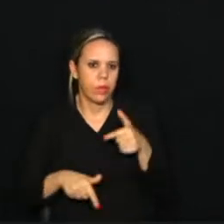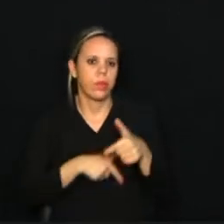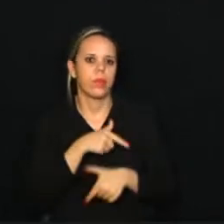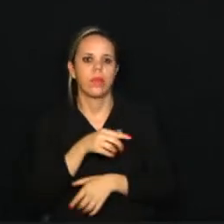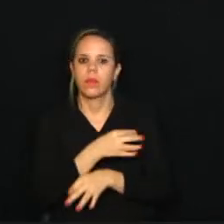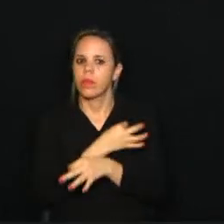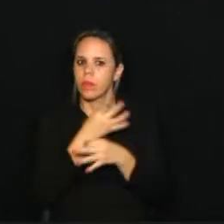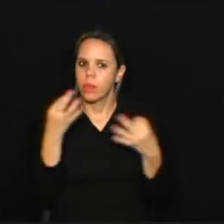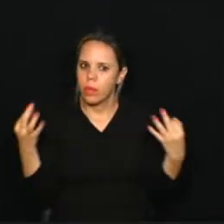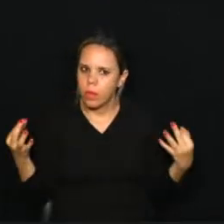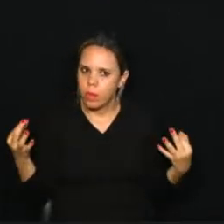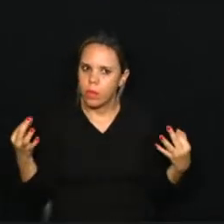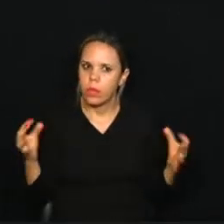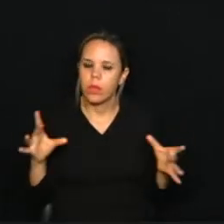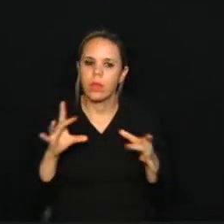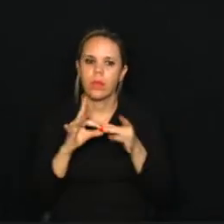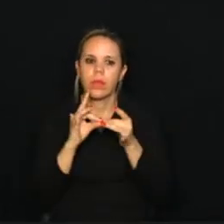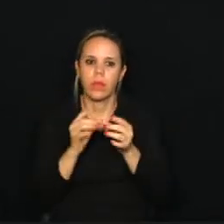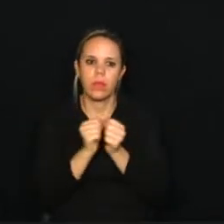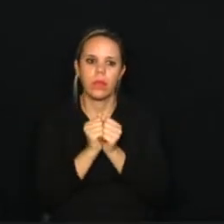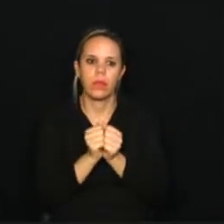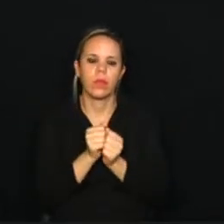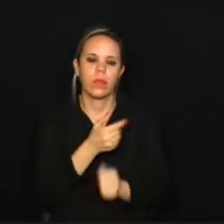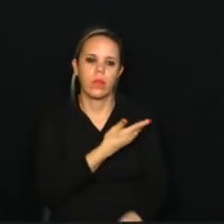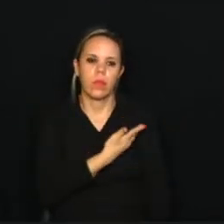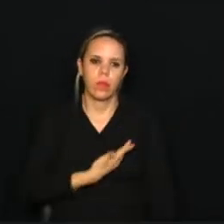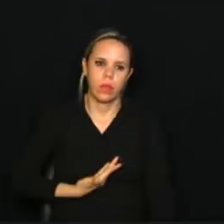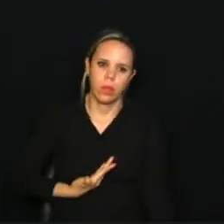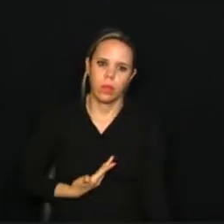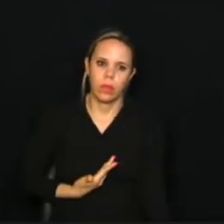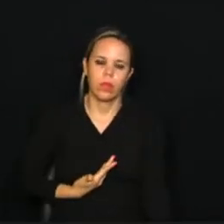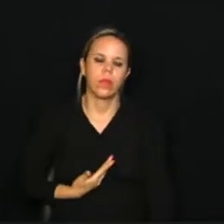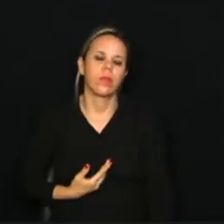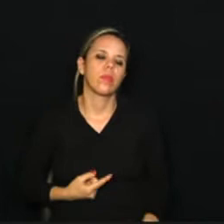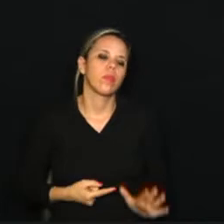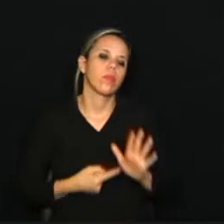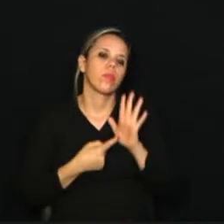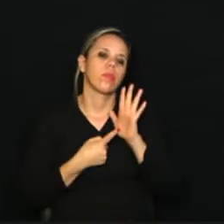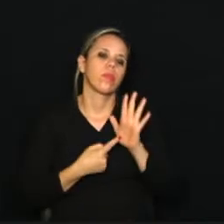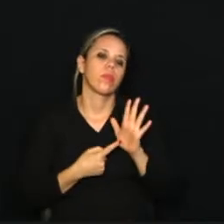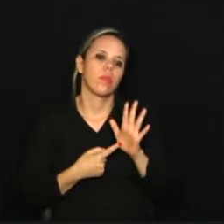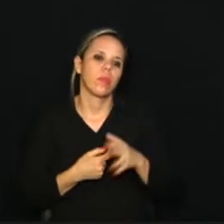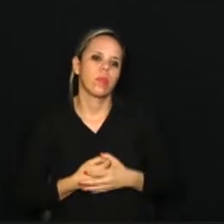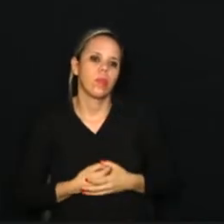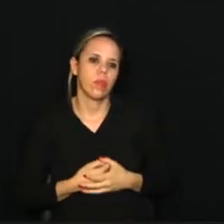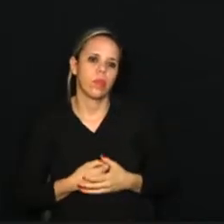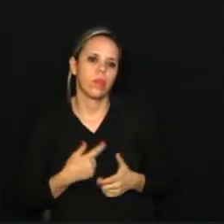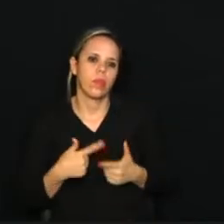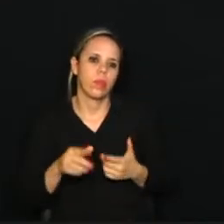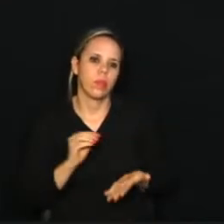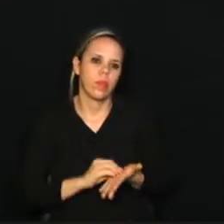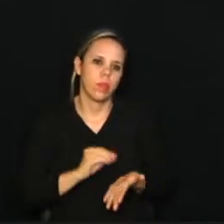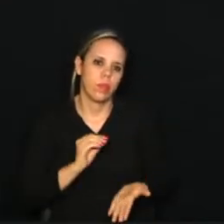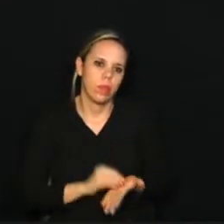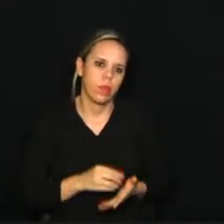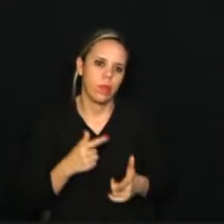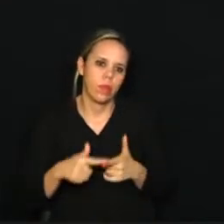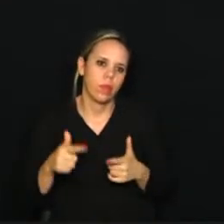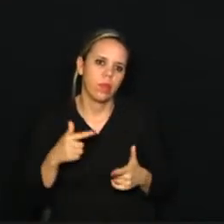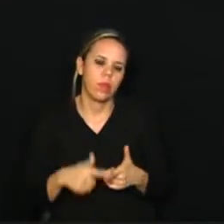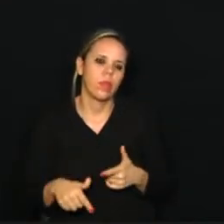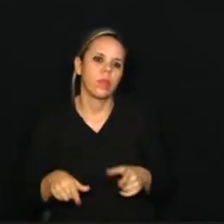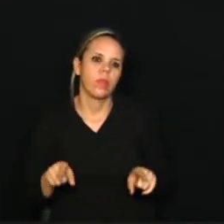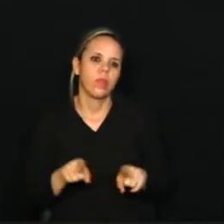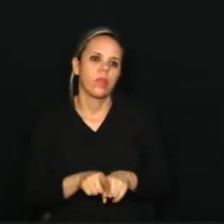trabalho conjunto, né, com o poder público, mas apontando deficiências, apontando os problemas e